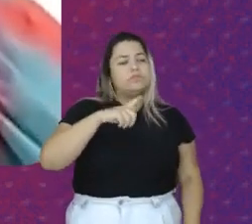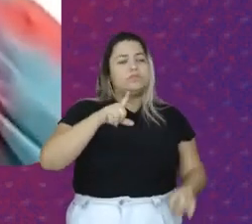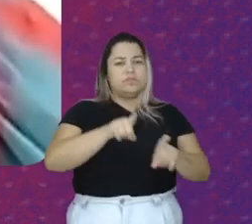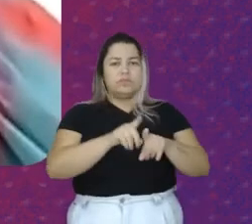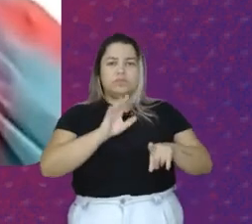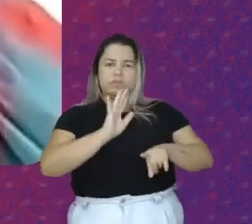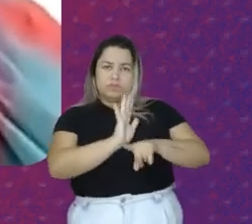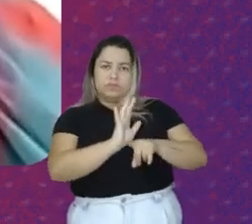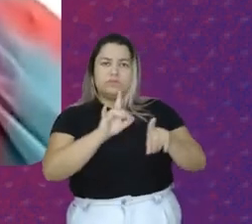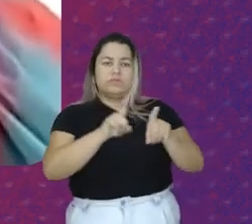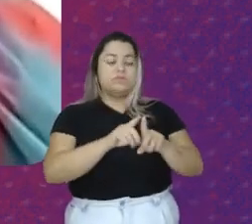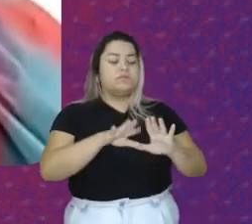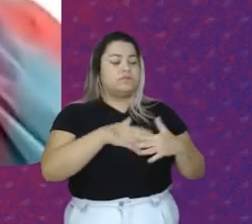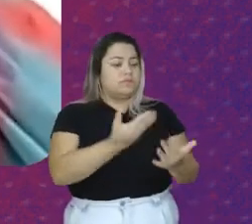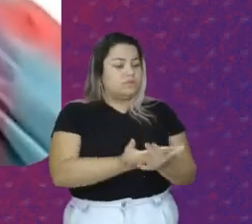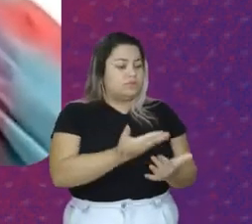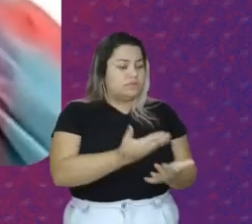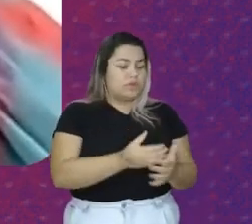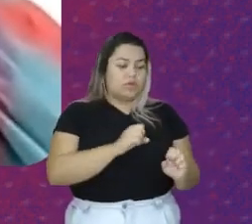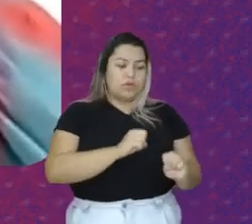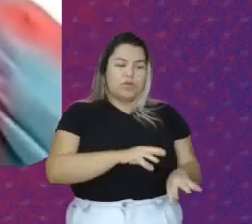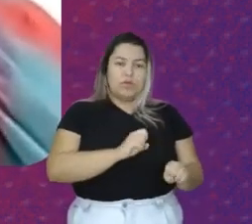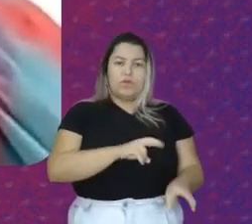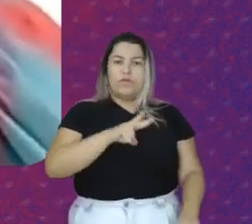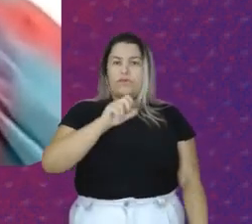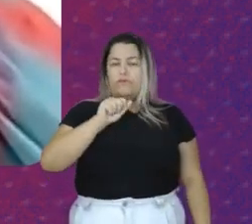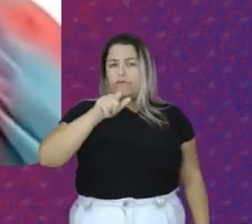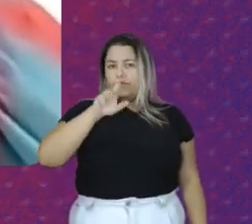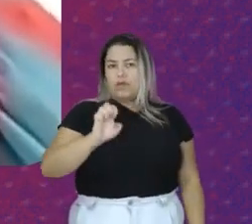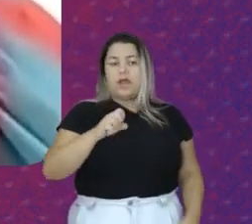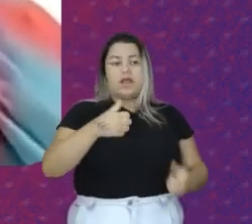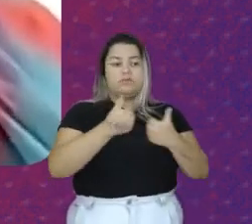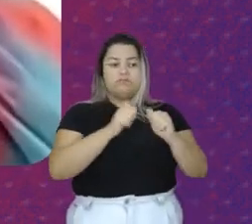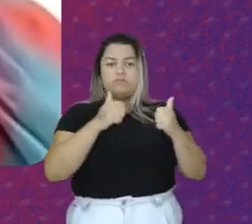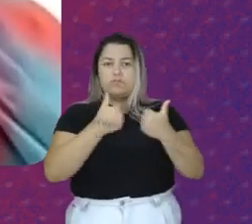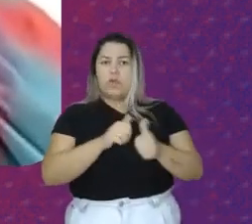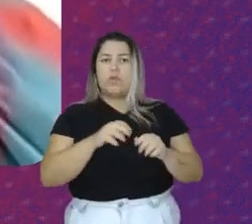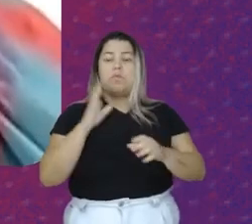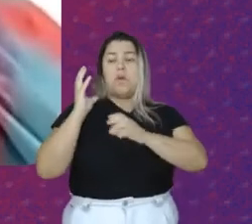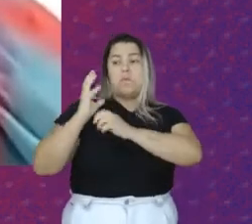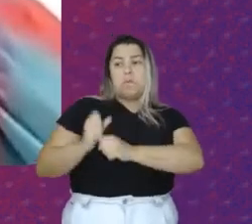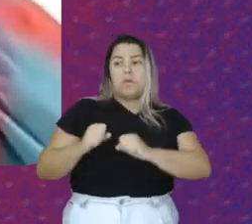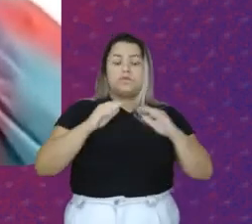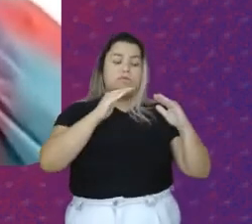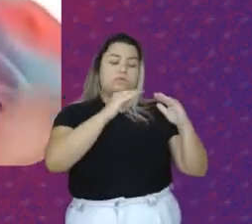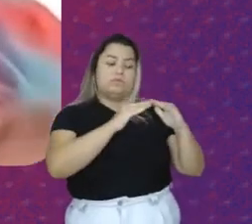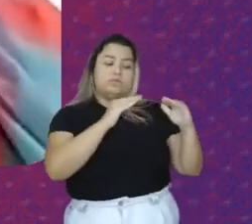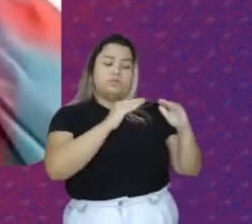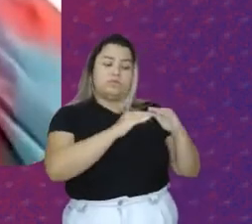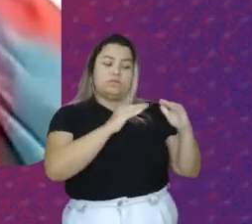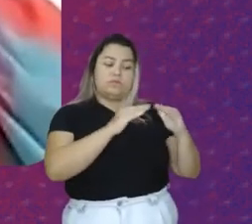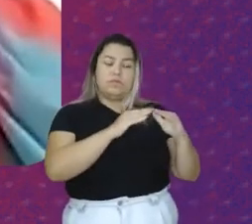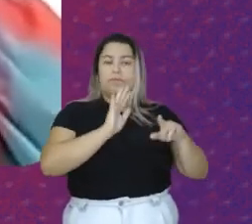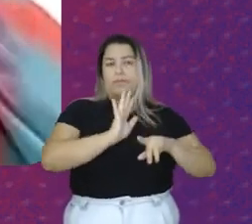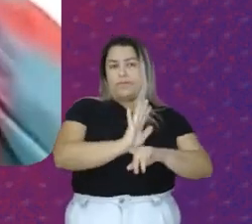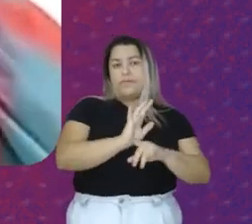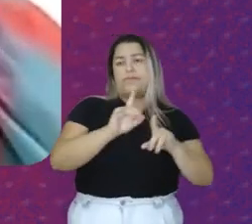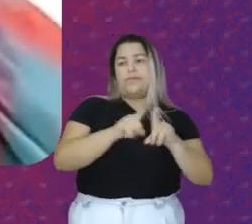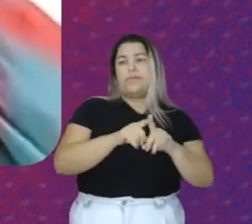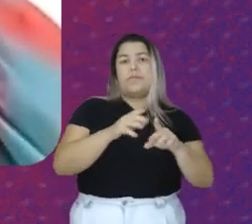estudantil garantida, o vale transporte, a alimentação, uma bolsa moradia, um auxílio material